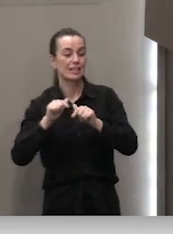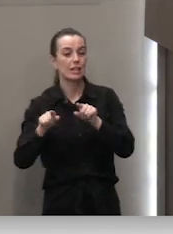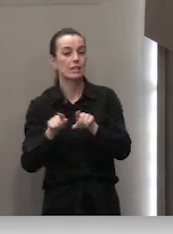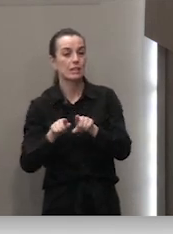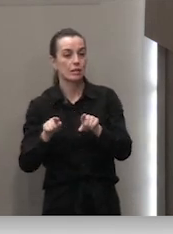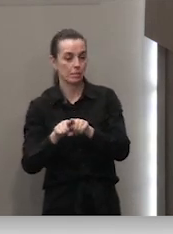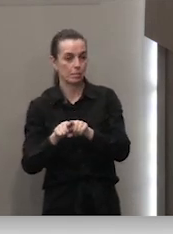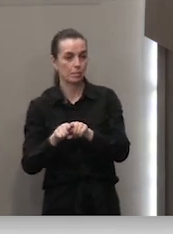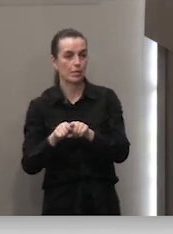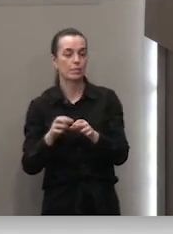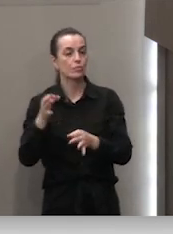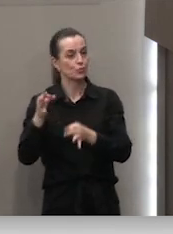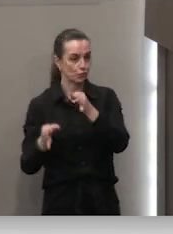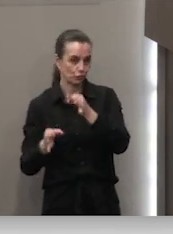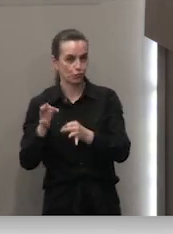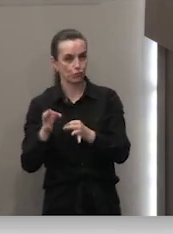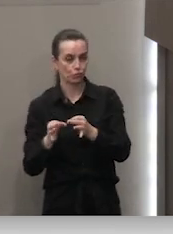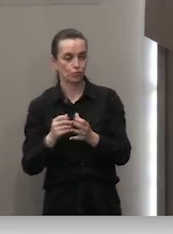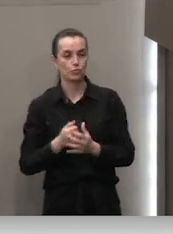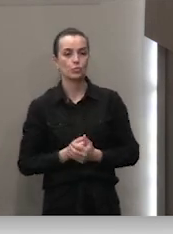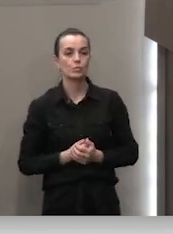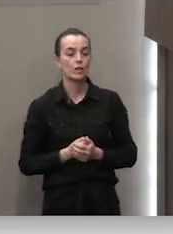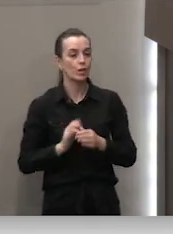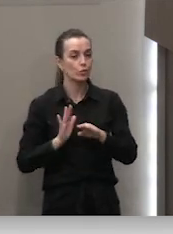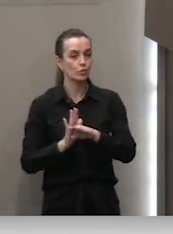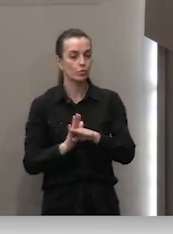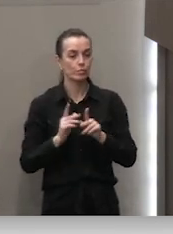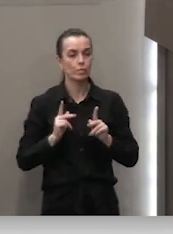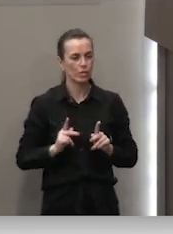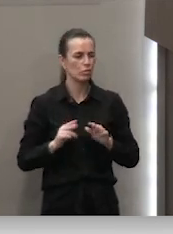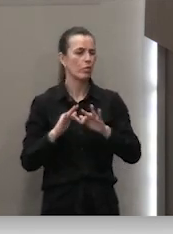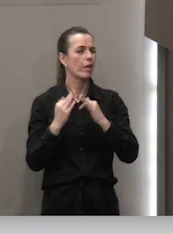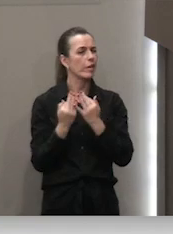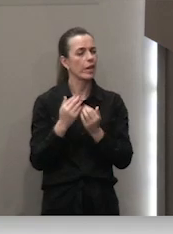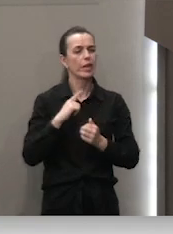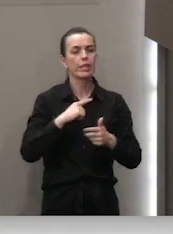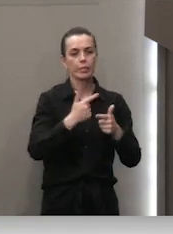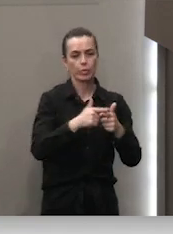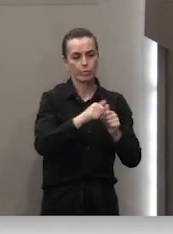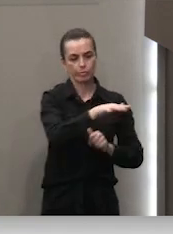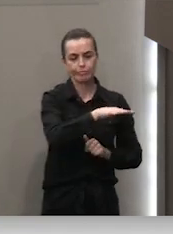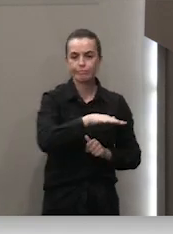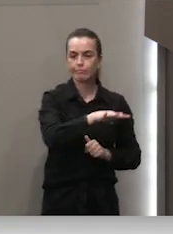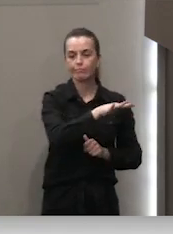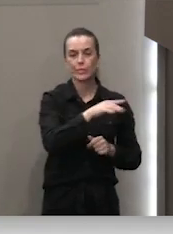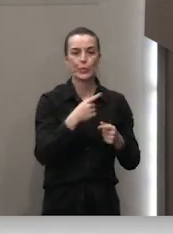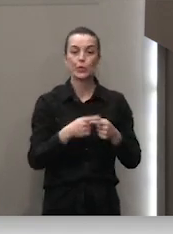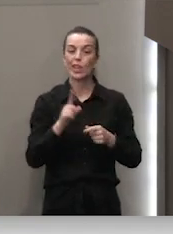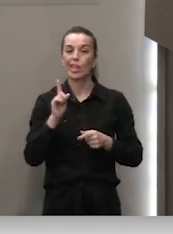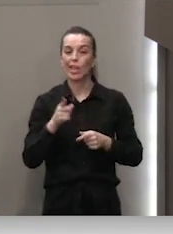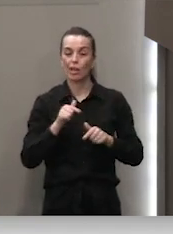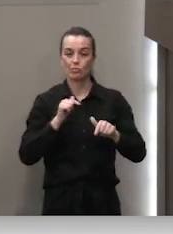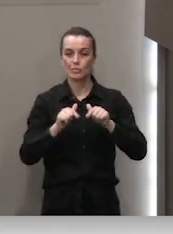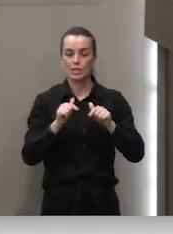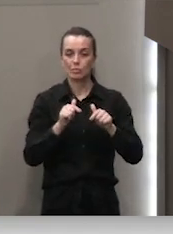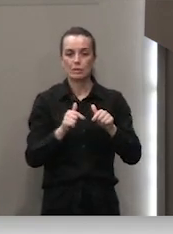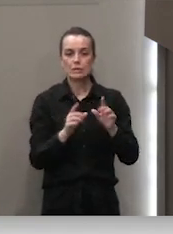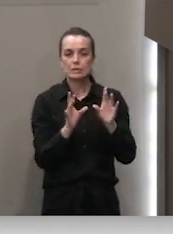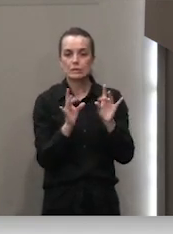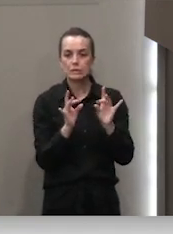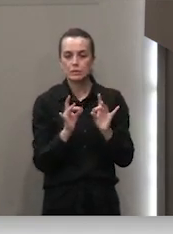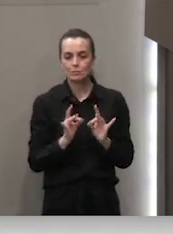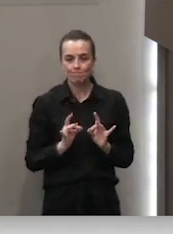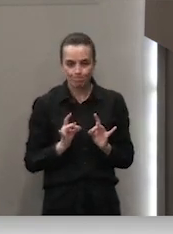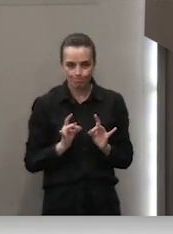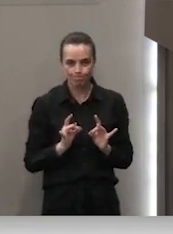das pessoas que têm esse problema, as pessoas, não as famílias, né, que detêm, porque é um trabalho muito minucioso e meticuloso, né? Você tem que trabalhar